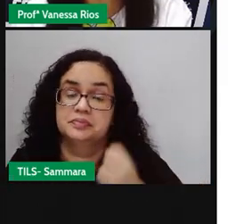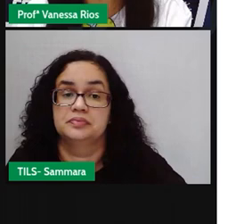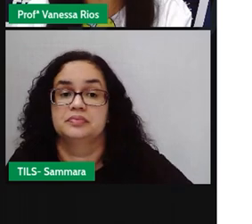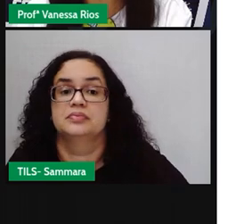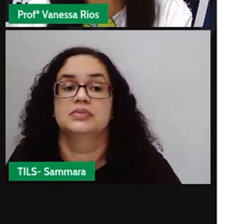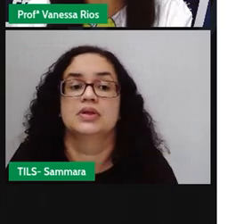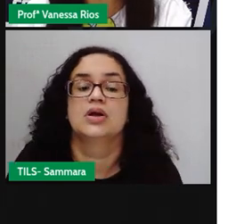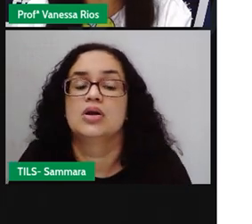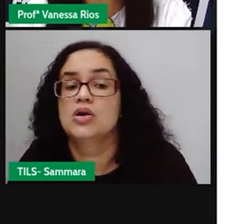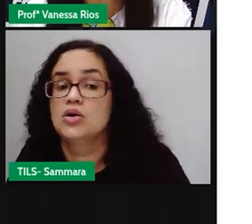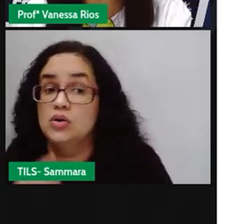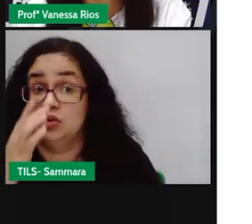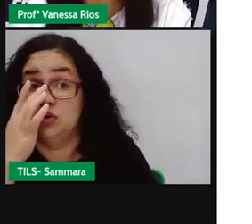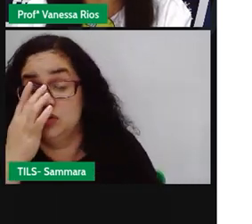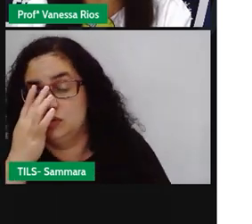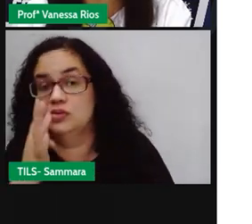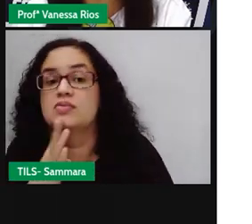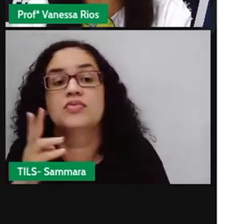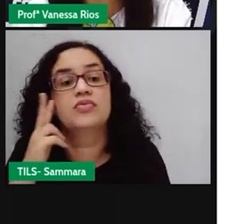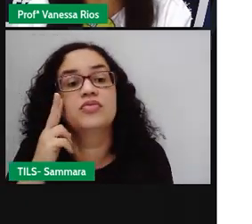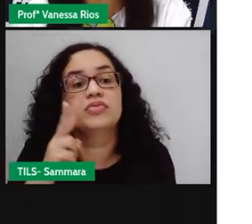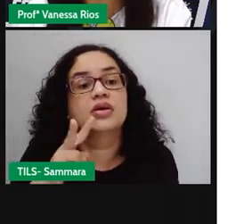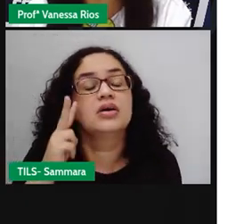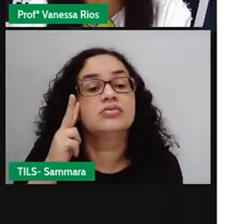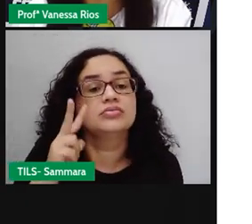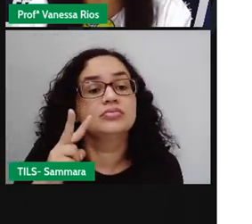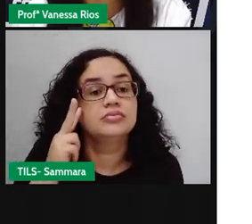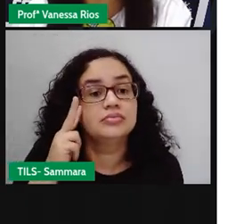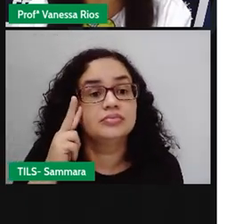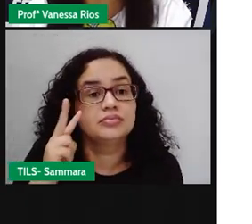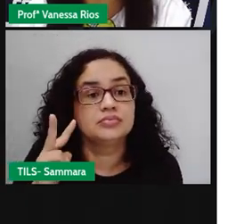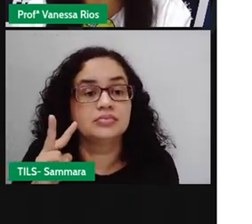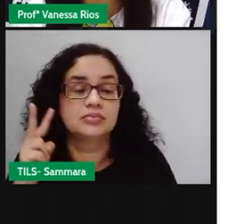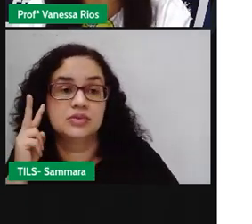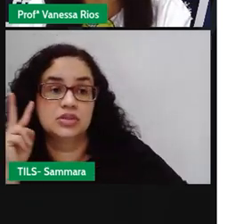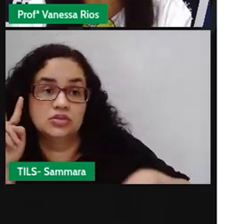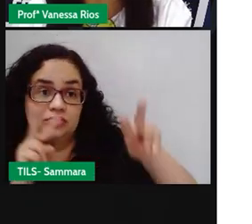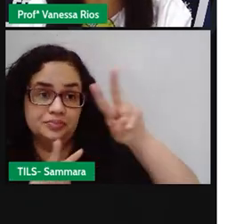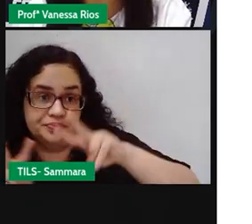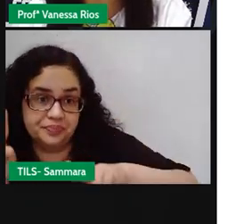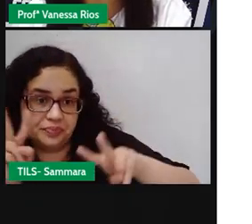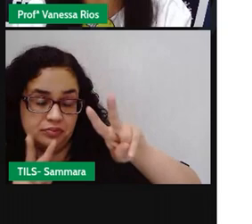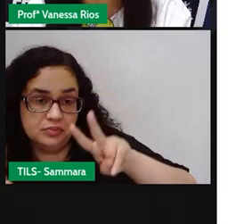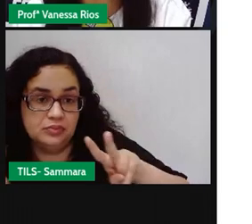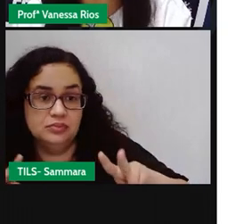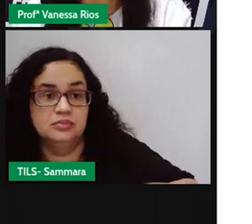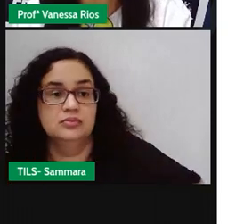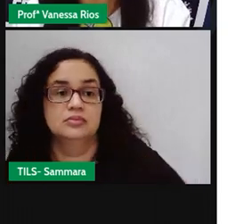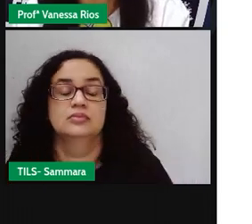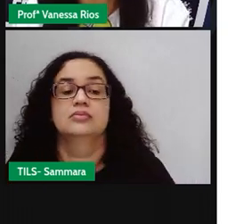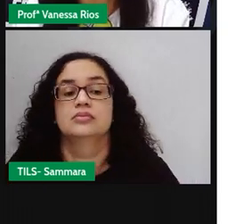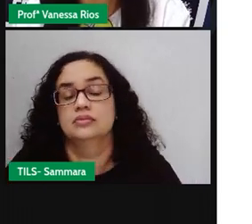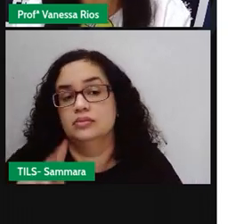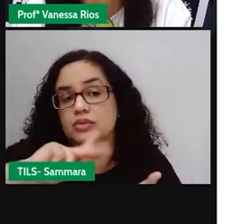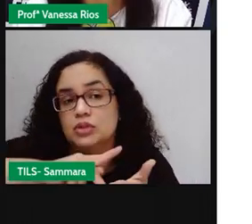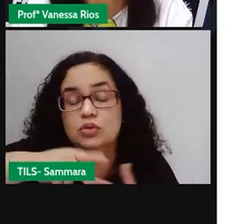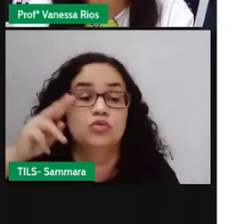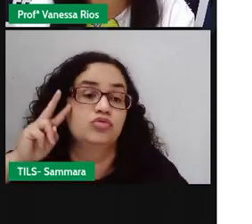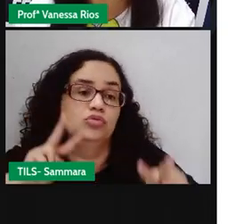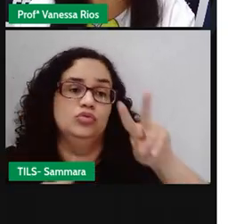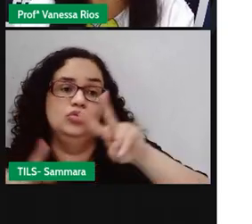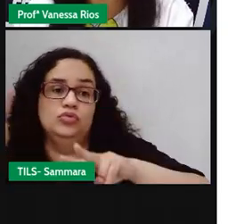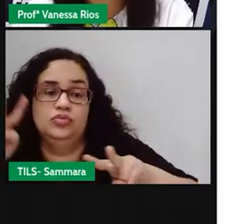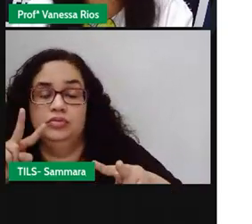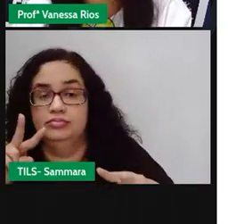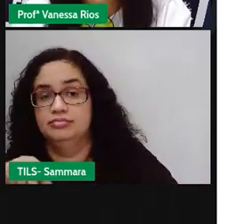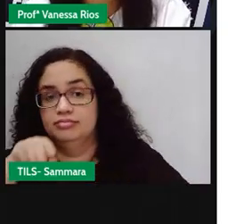Olha só, vocês conseguem identificar ou enxergar, não é? Visualizar alguma figura geométrica quando observa